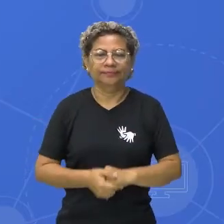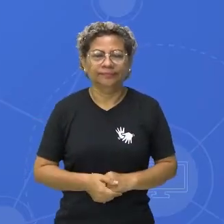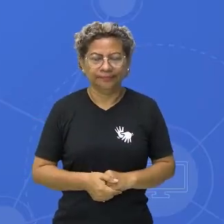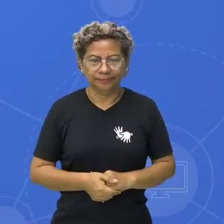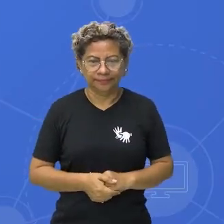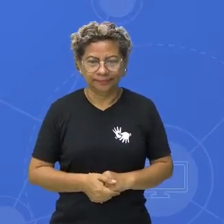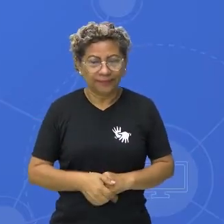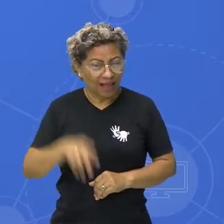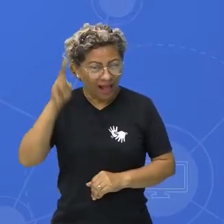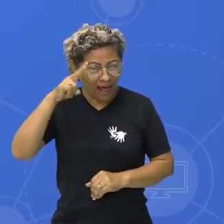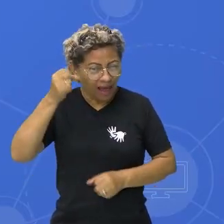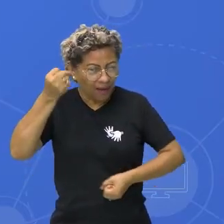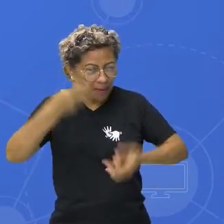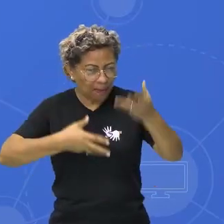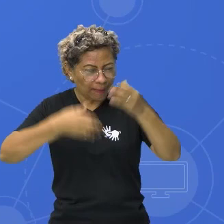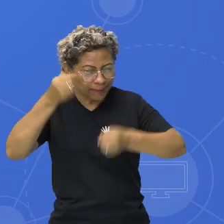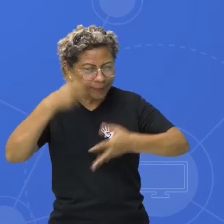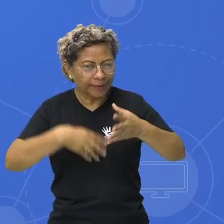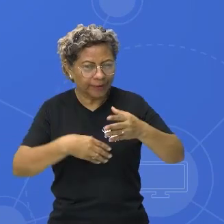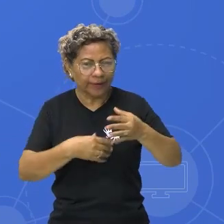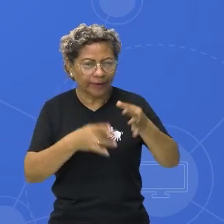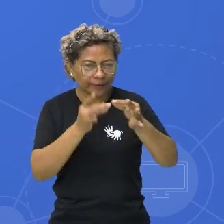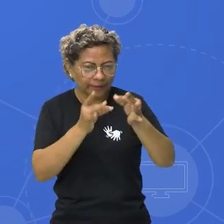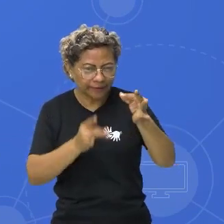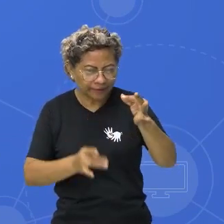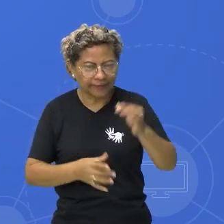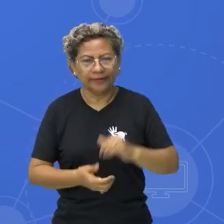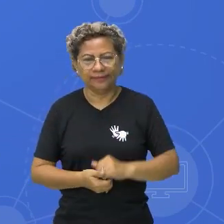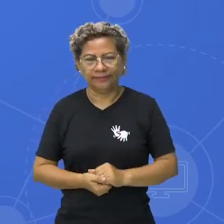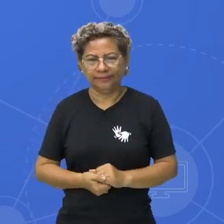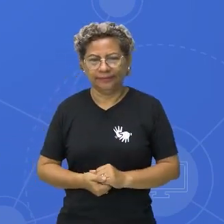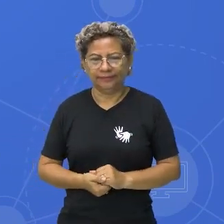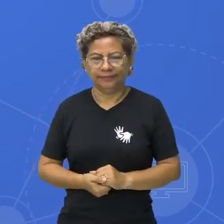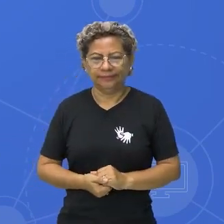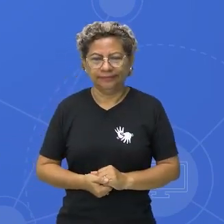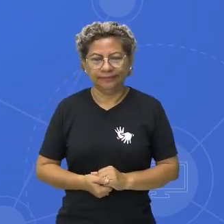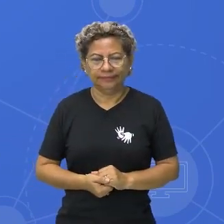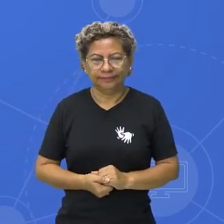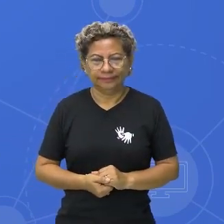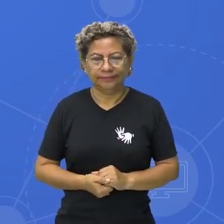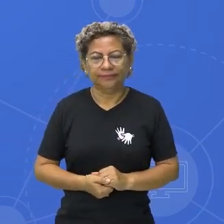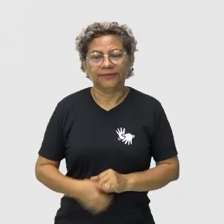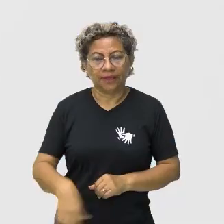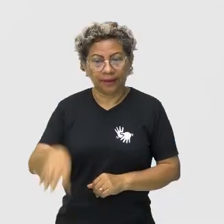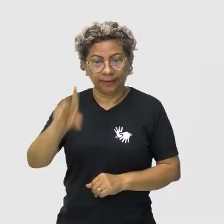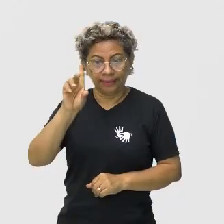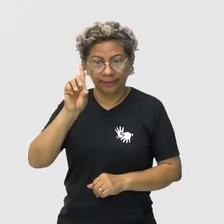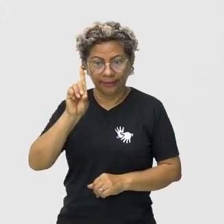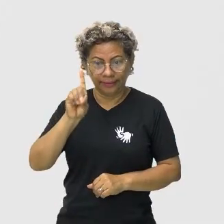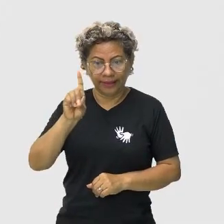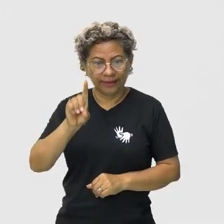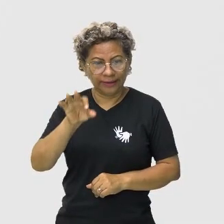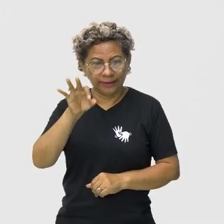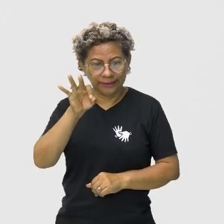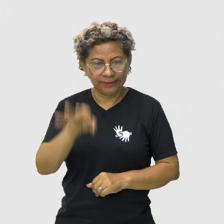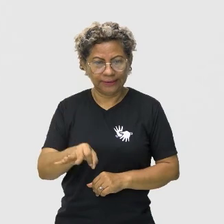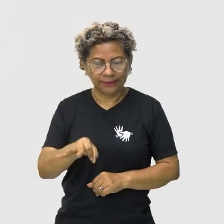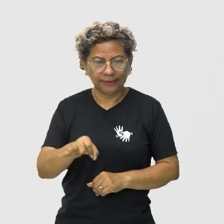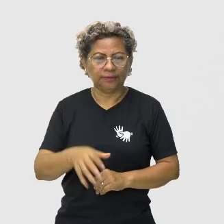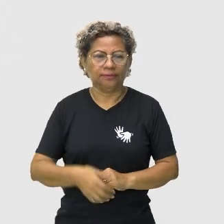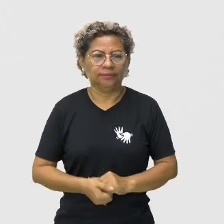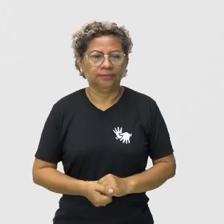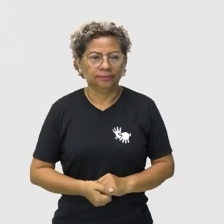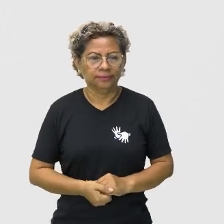em que eles vão adquirir uma única moeda vai ser o quê? A letra D de dado, tá? Então, a gente vai verificar aí que